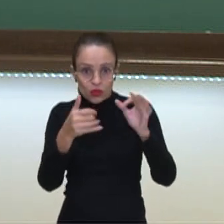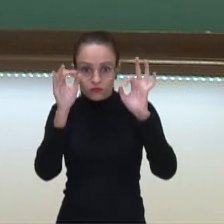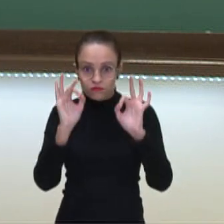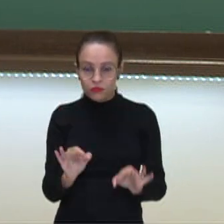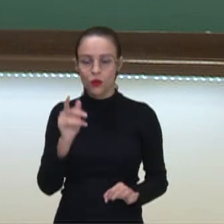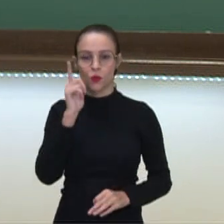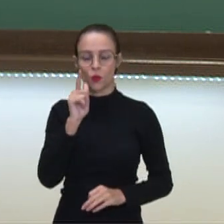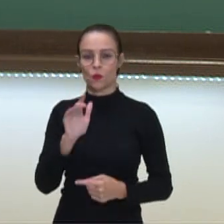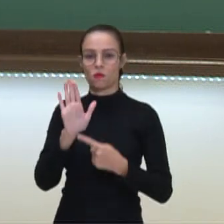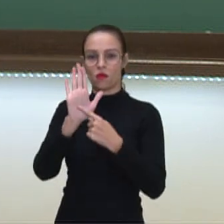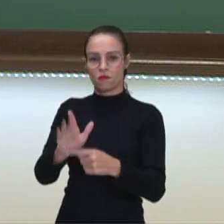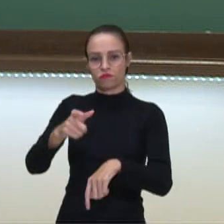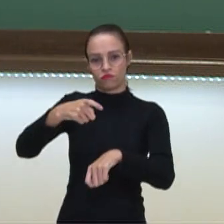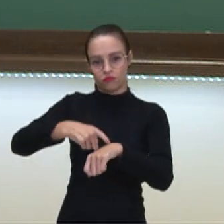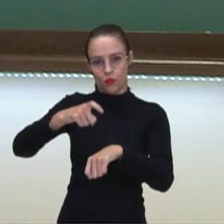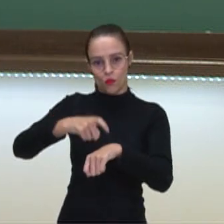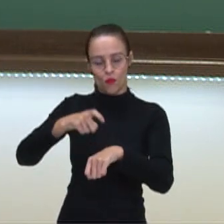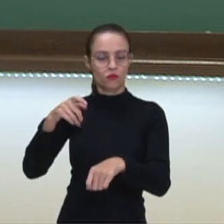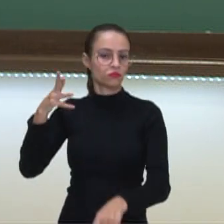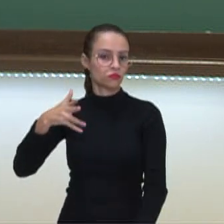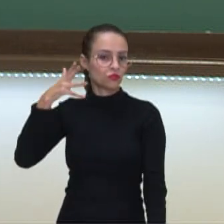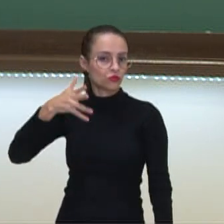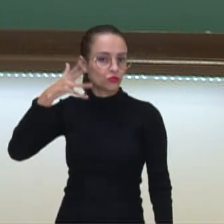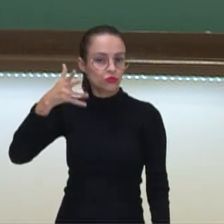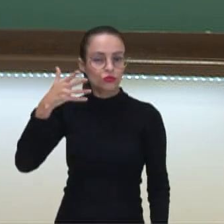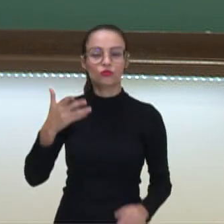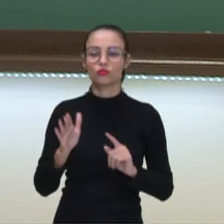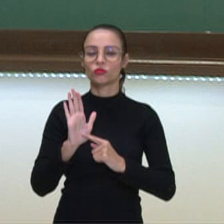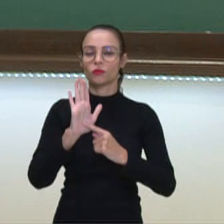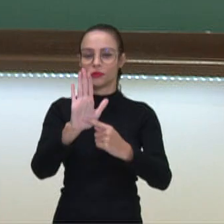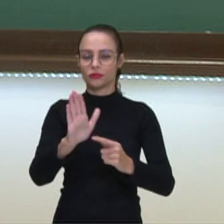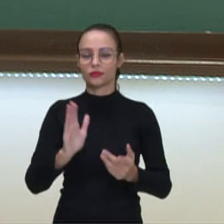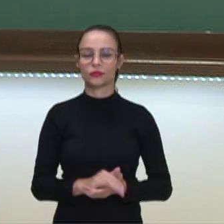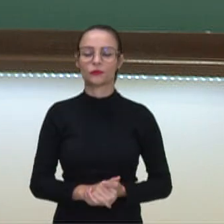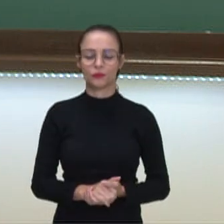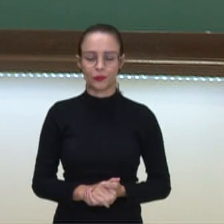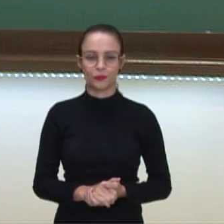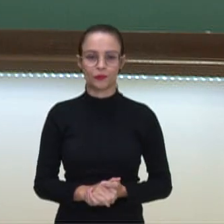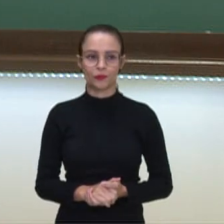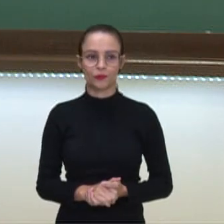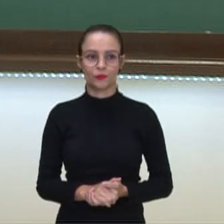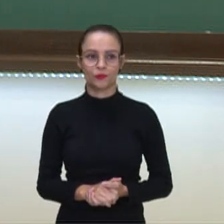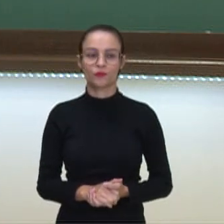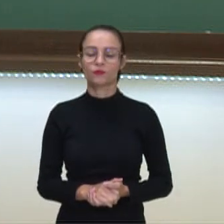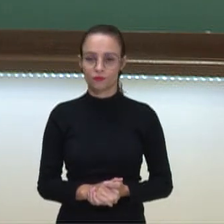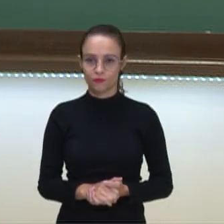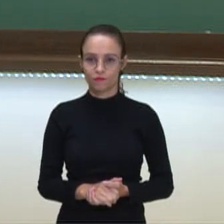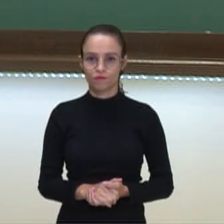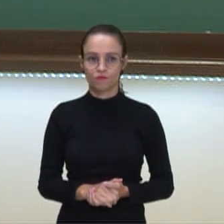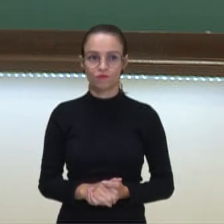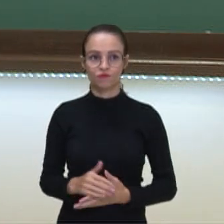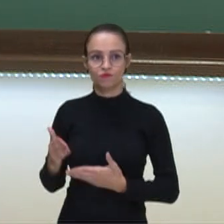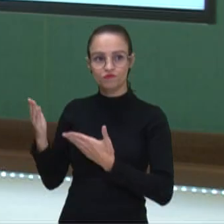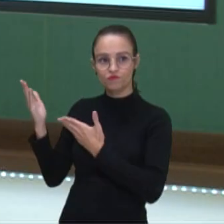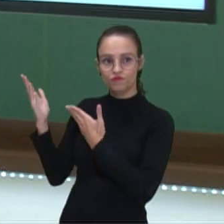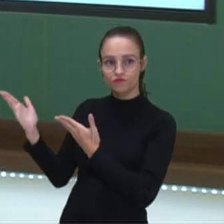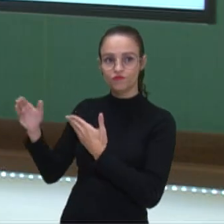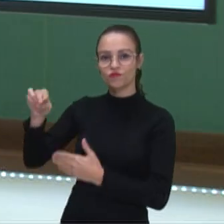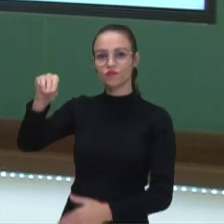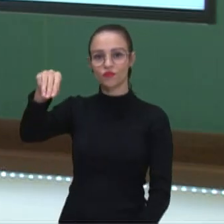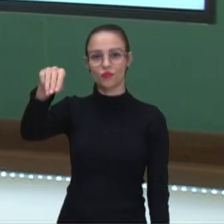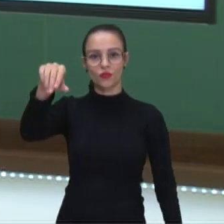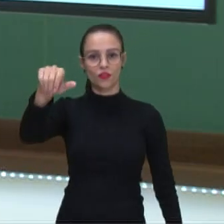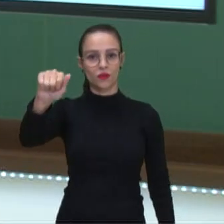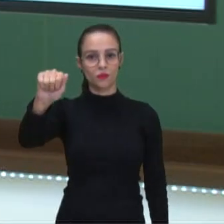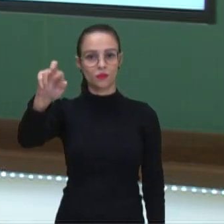ser reproduzidos no momento do nosso discurso, da nossa oratória, beleza? Então aqui, né, Martin Luther King, né, e o seu